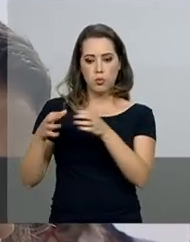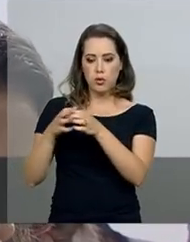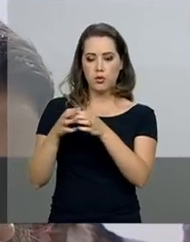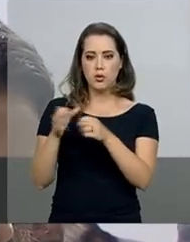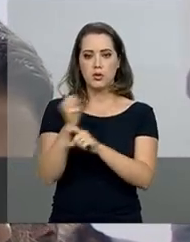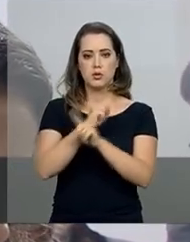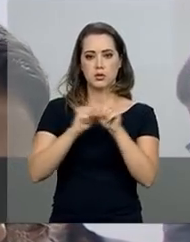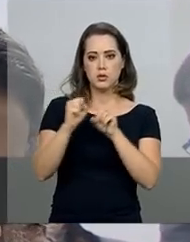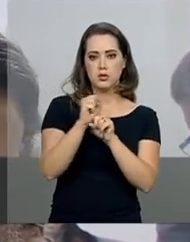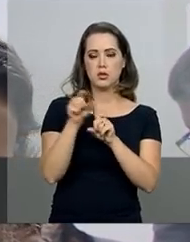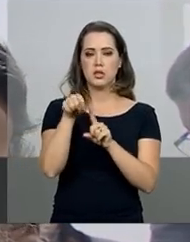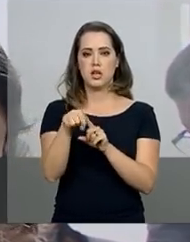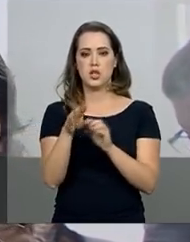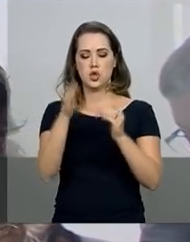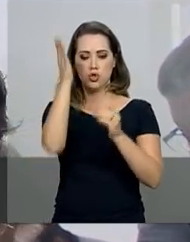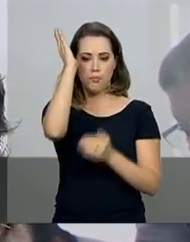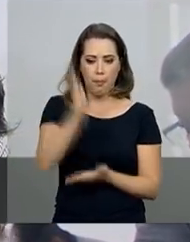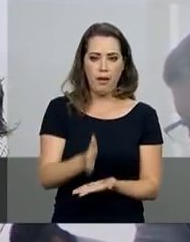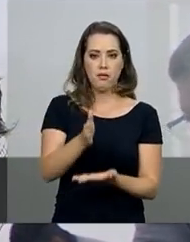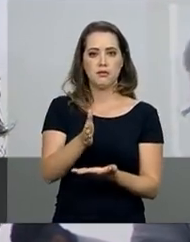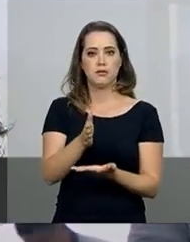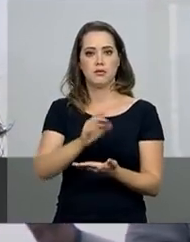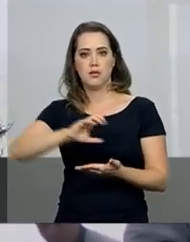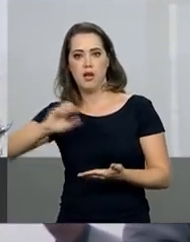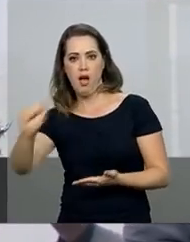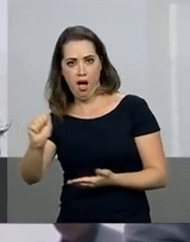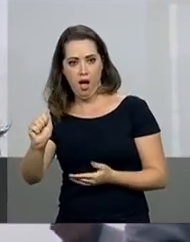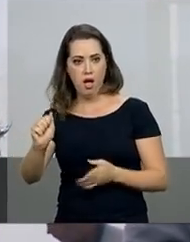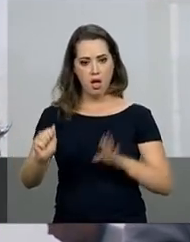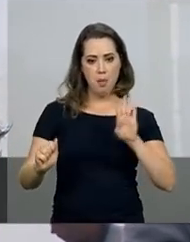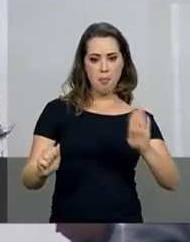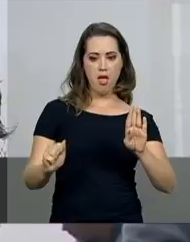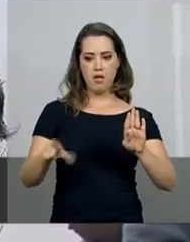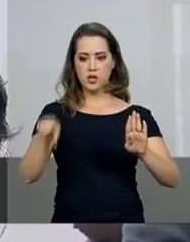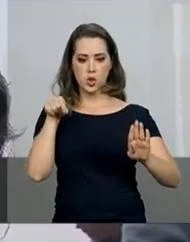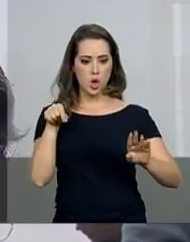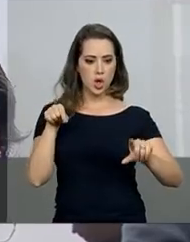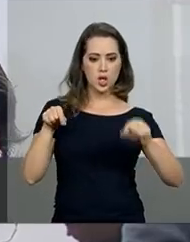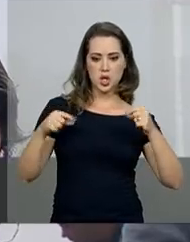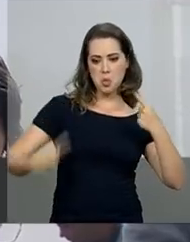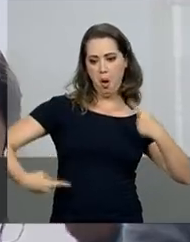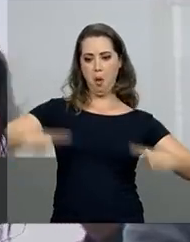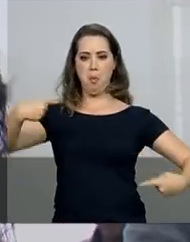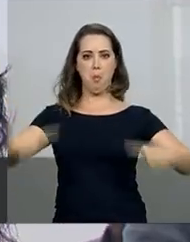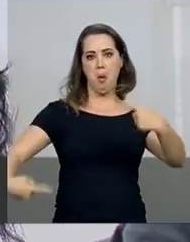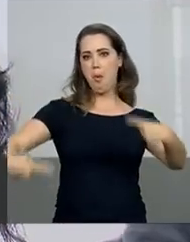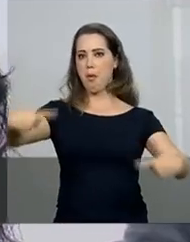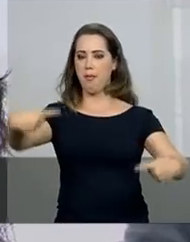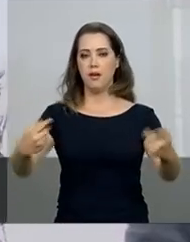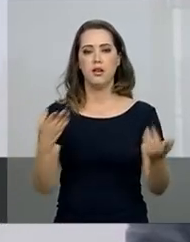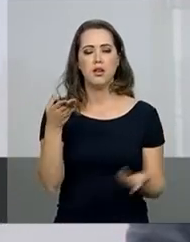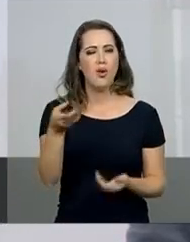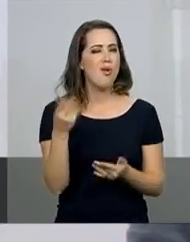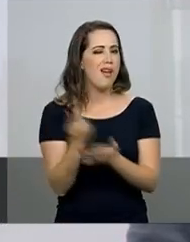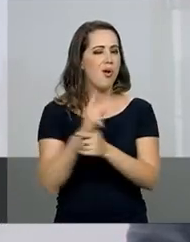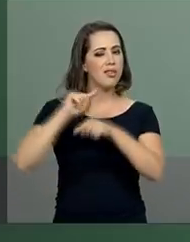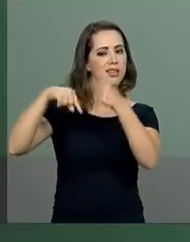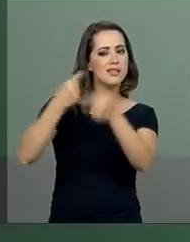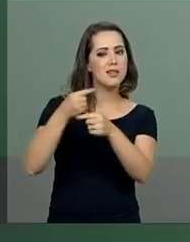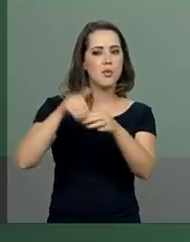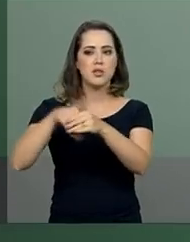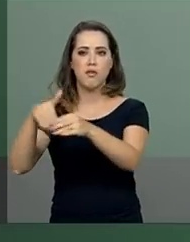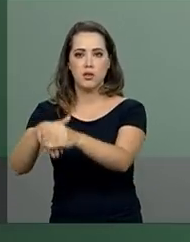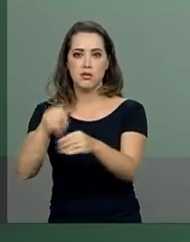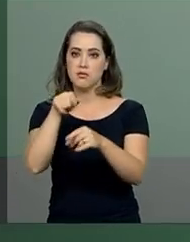dividido entre a e b ea minha pergunta é o que o senhor acha é que pode acontecer na depois das eleições seja quem for